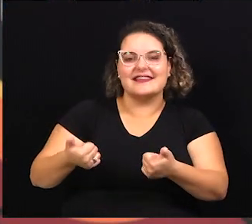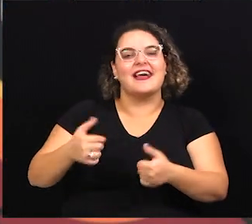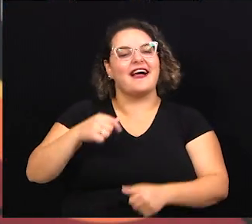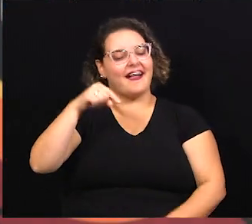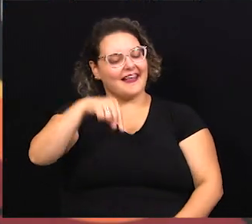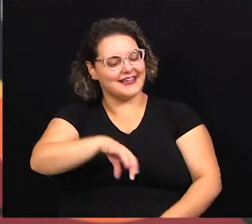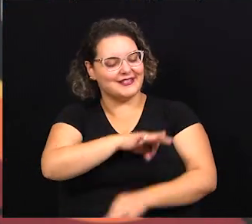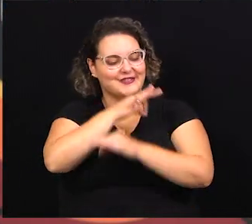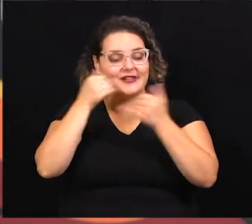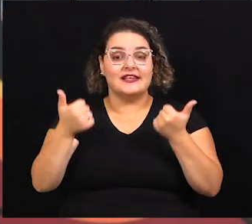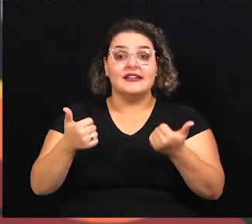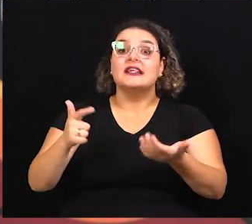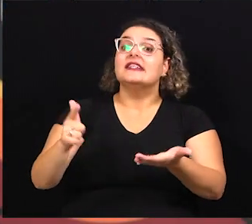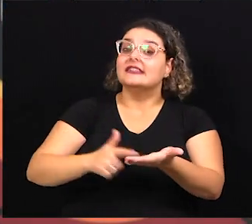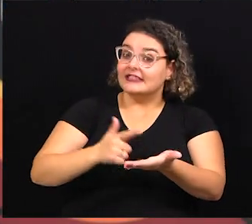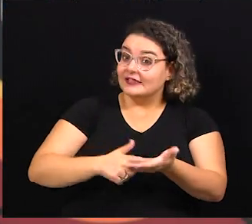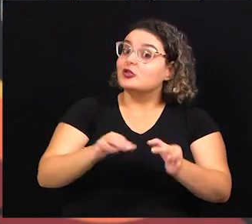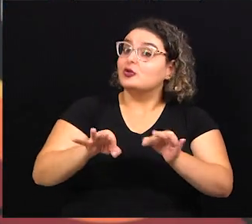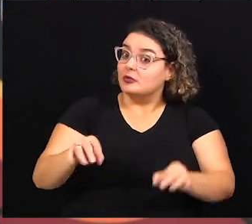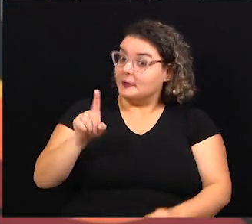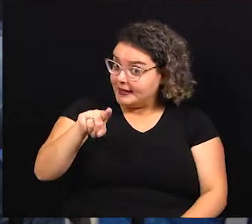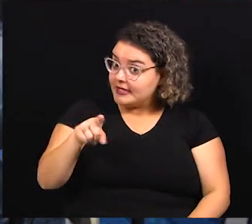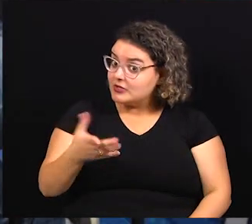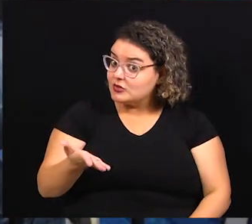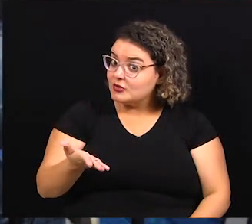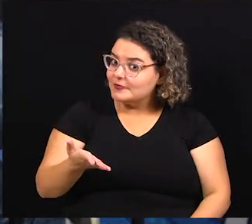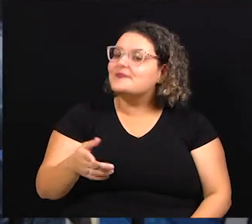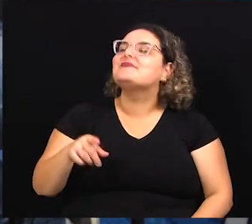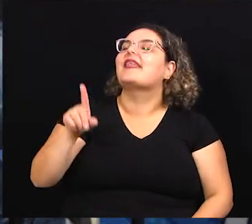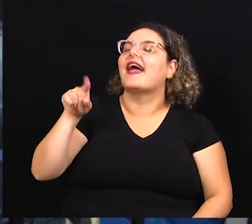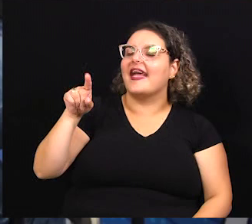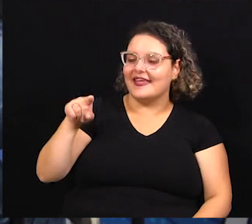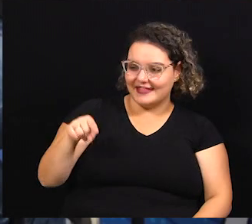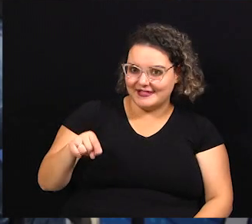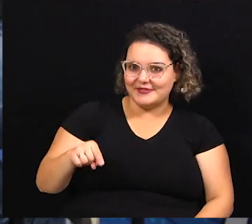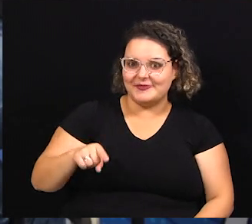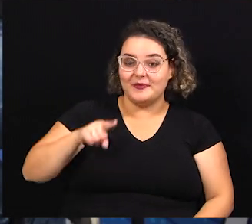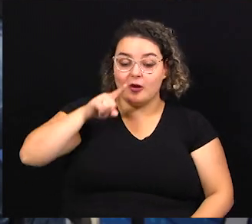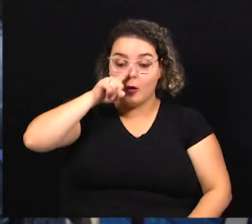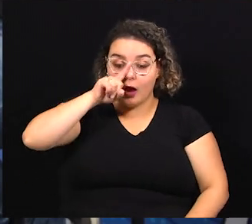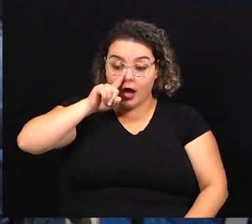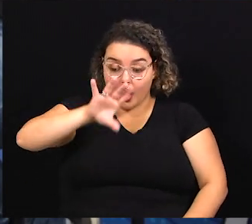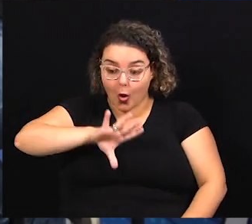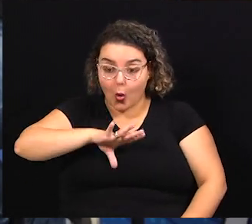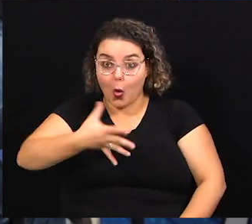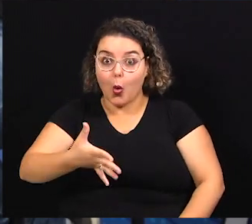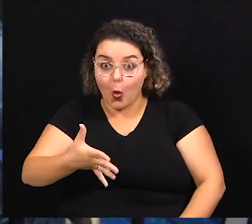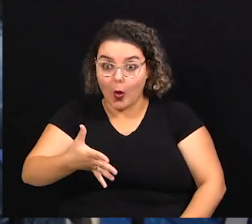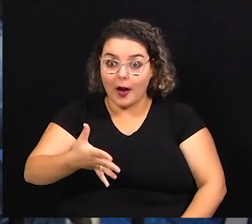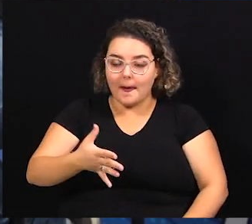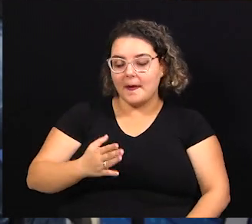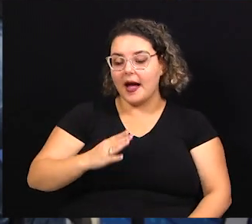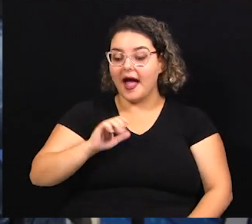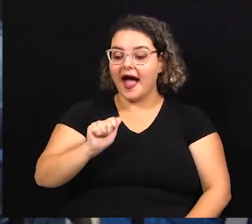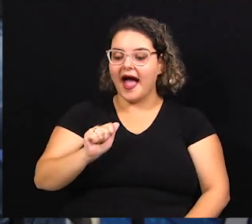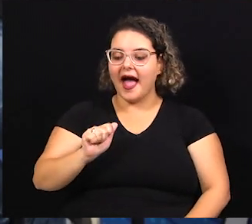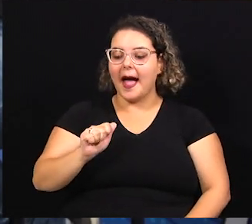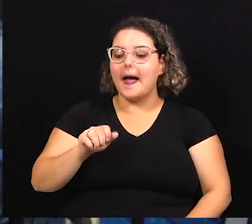jóia. Tem livro então aqui no programa hoje, é isso? É isso, a gente tem uma aventura tupiniquim, a